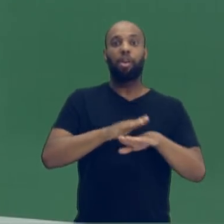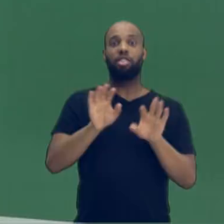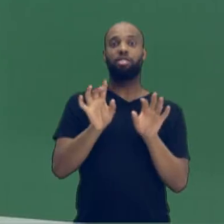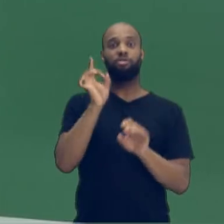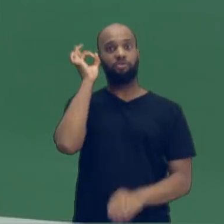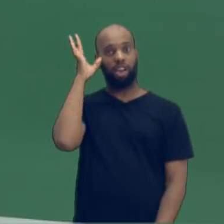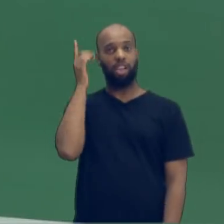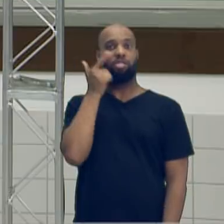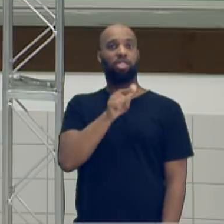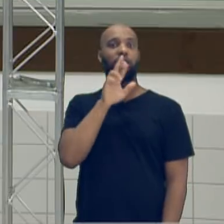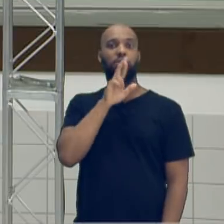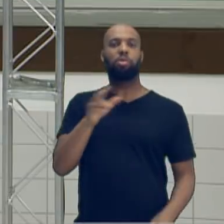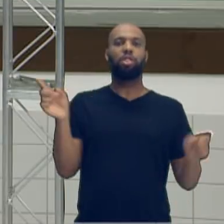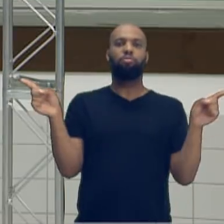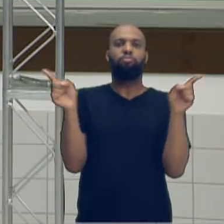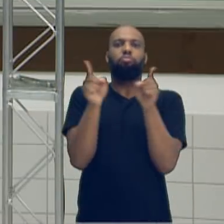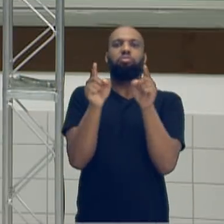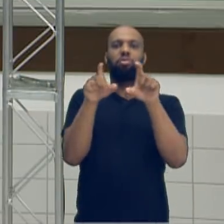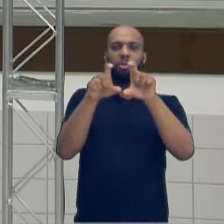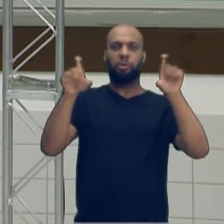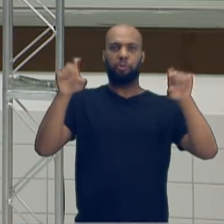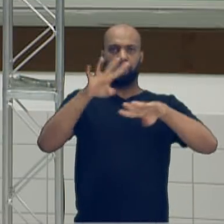as expressões.